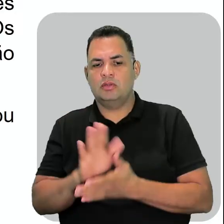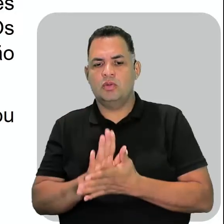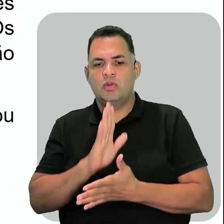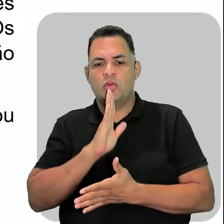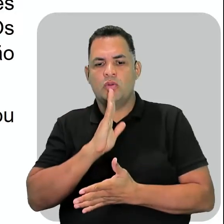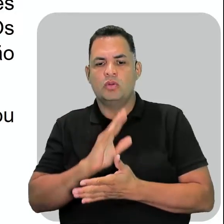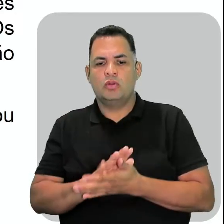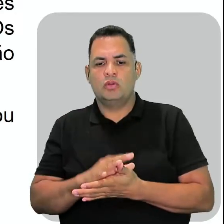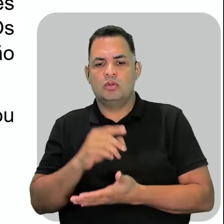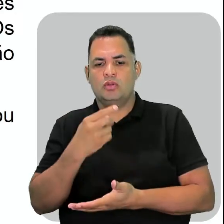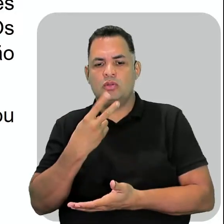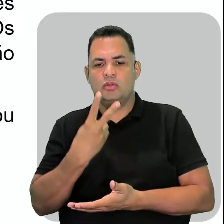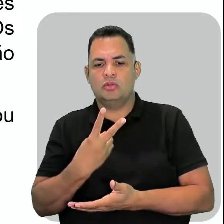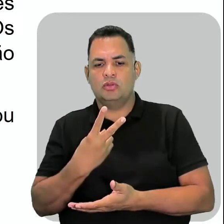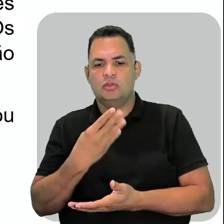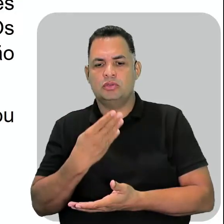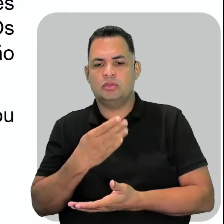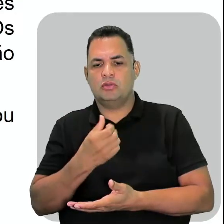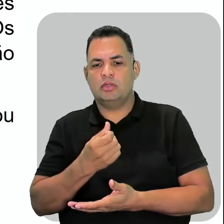o